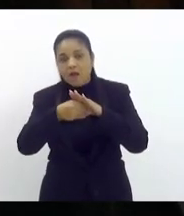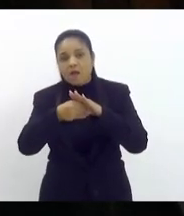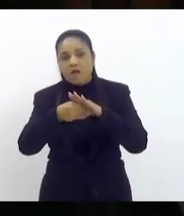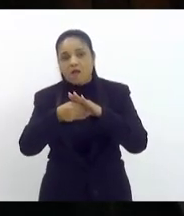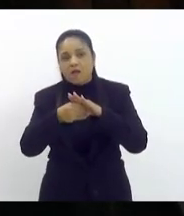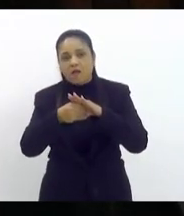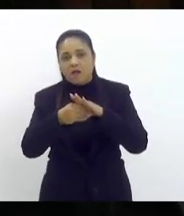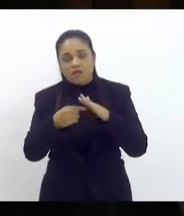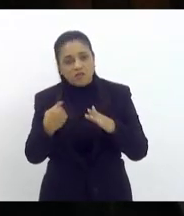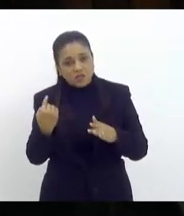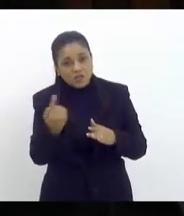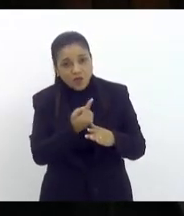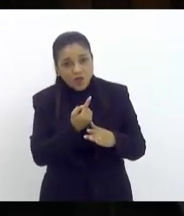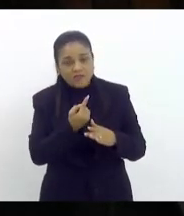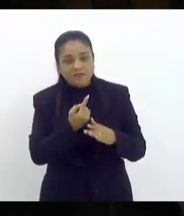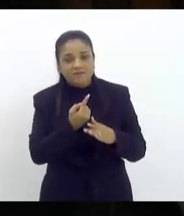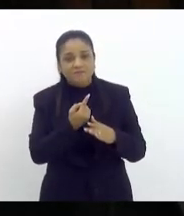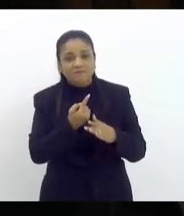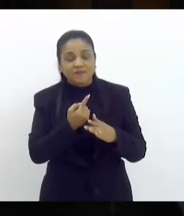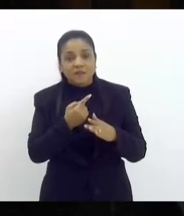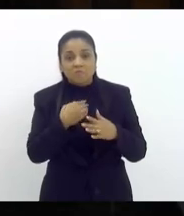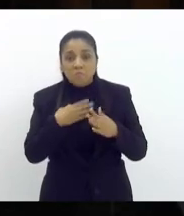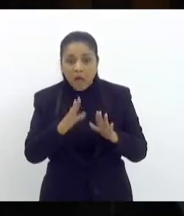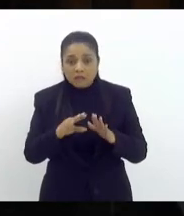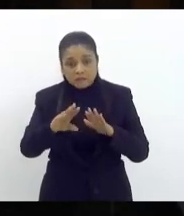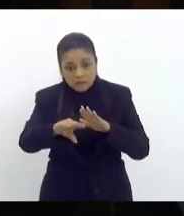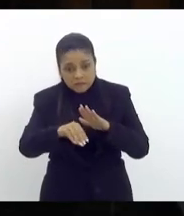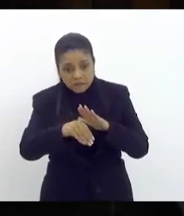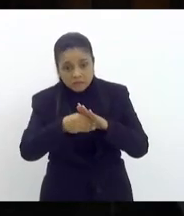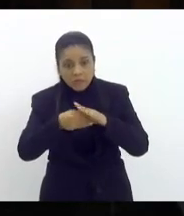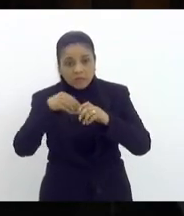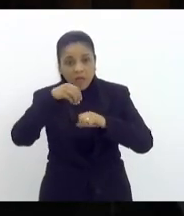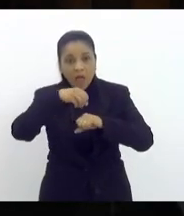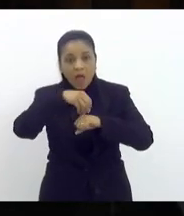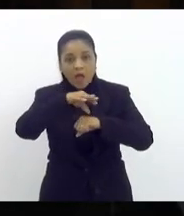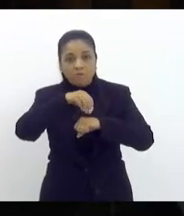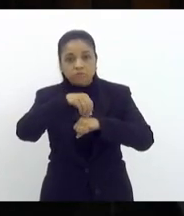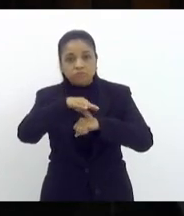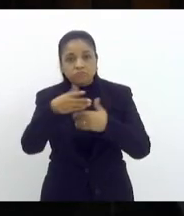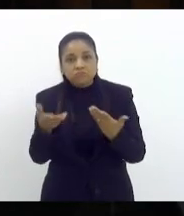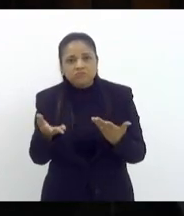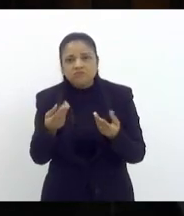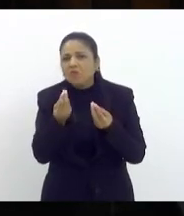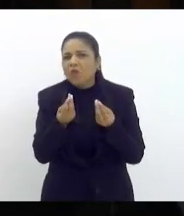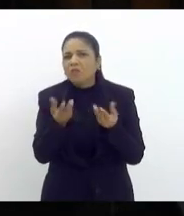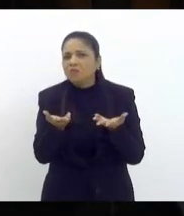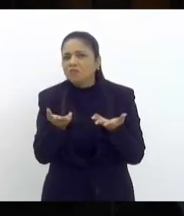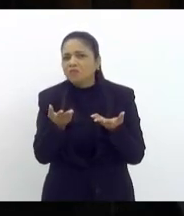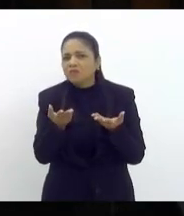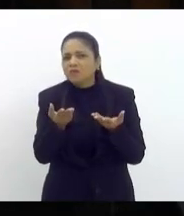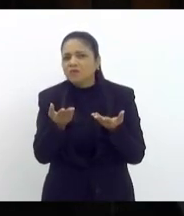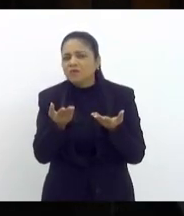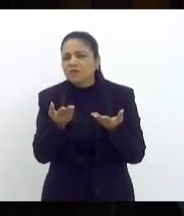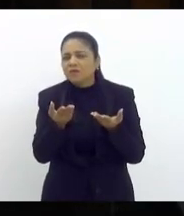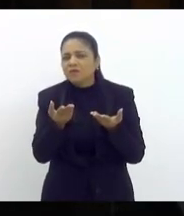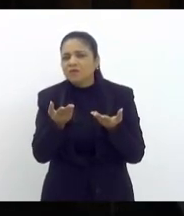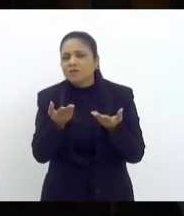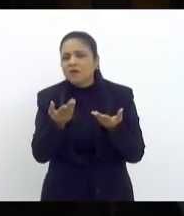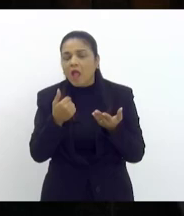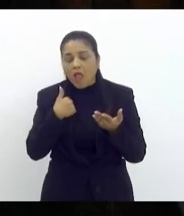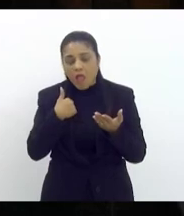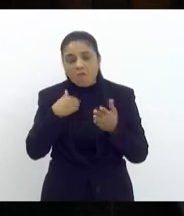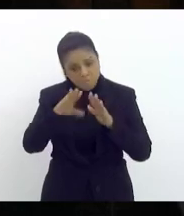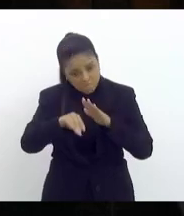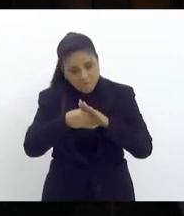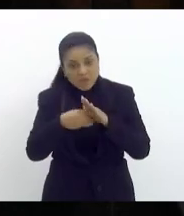como emendas autorizativas é um esforço importante mas nessas outras que eu cito